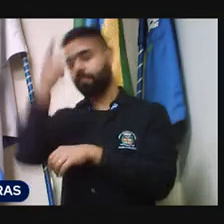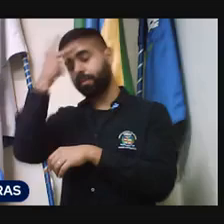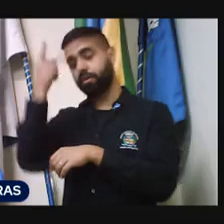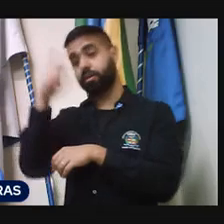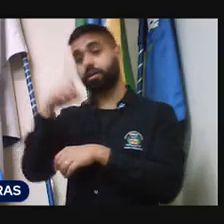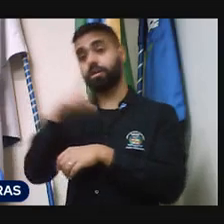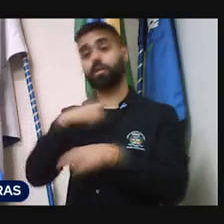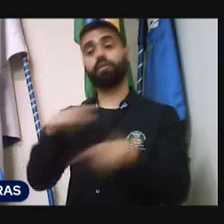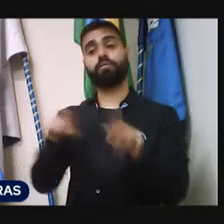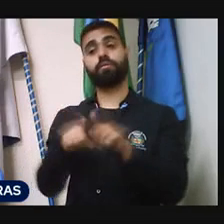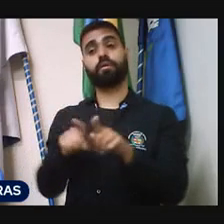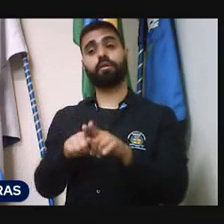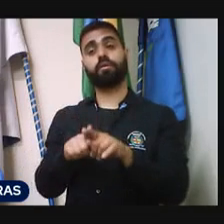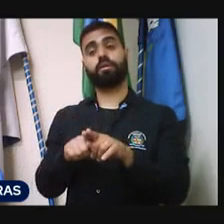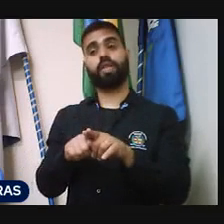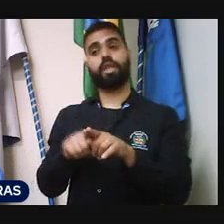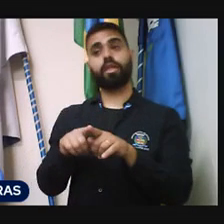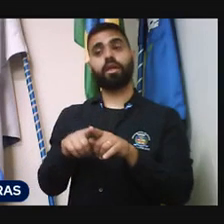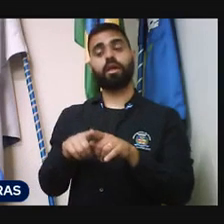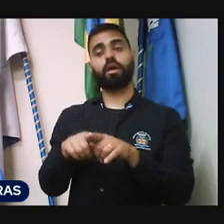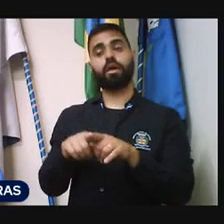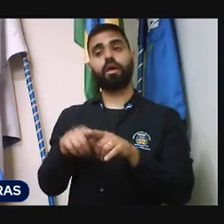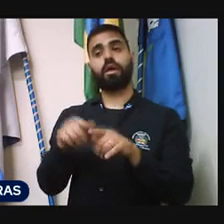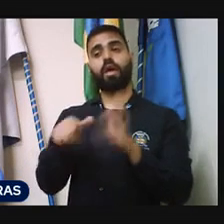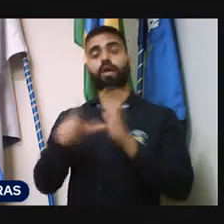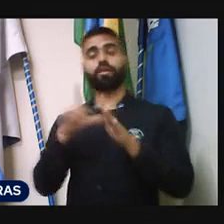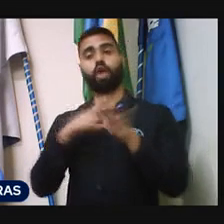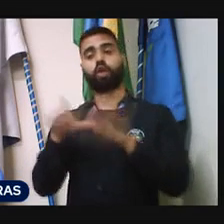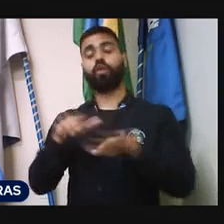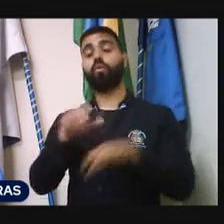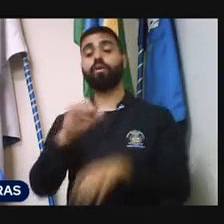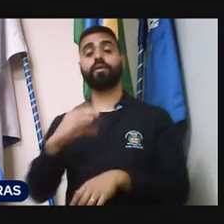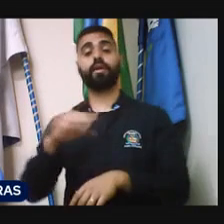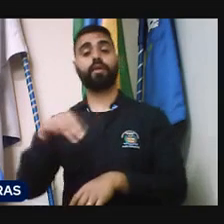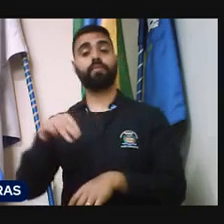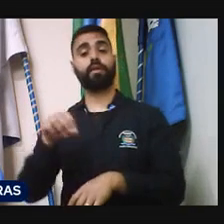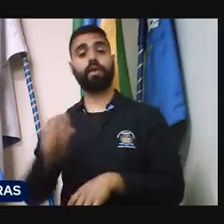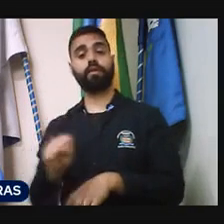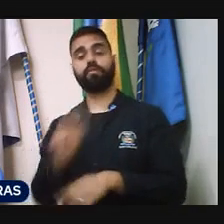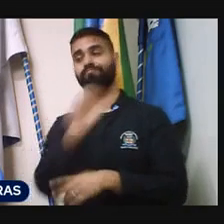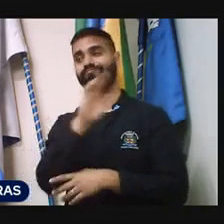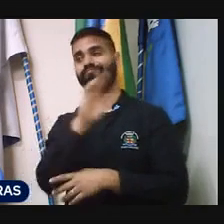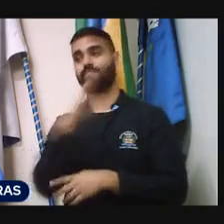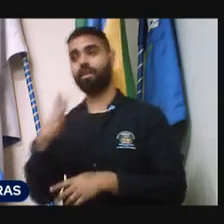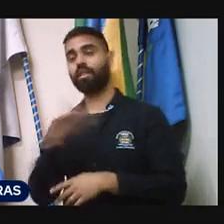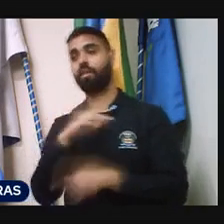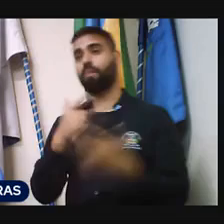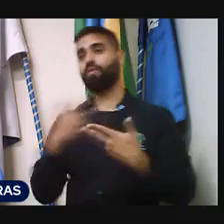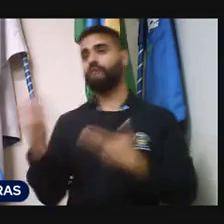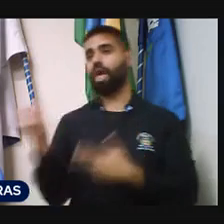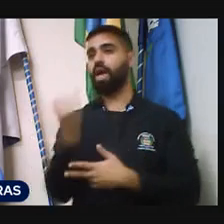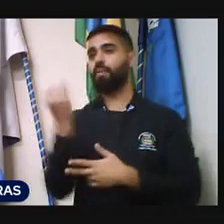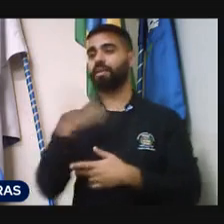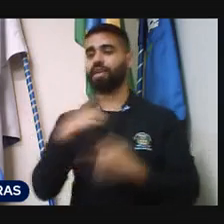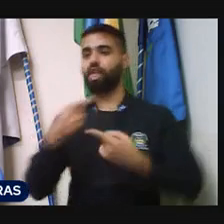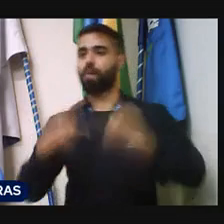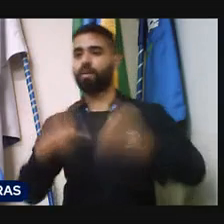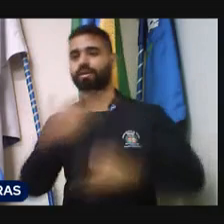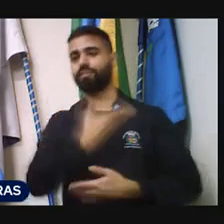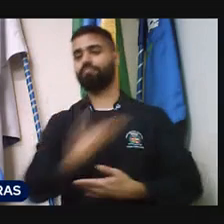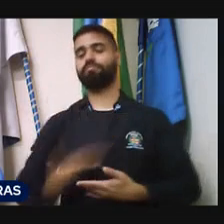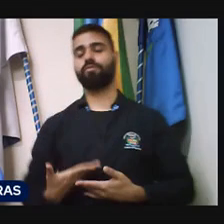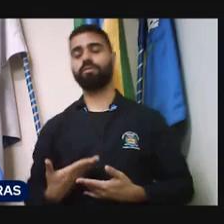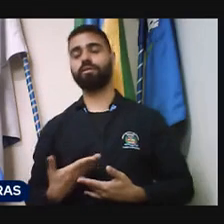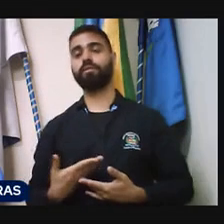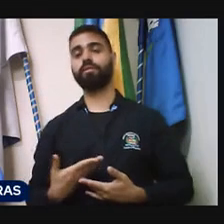originado do princípio da precaução e desse modo ICMS Ecológico possui constitui um importante instrumento de política pública